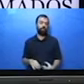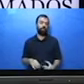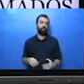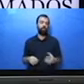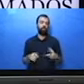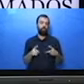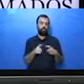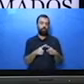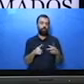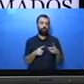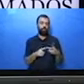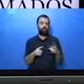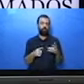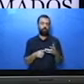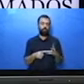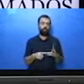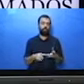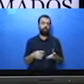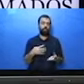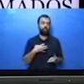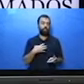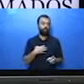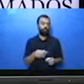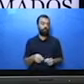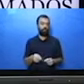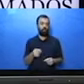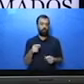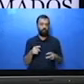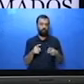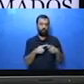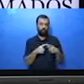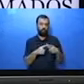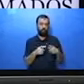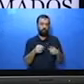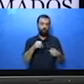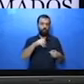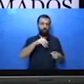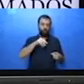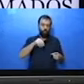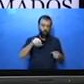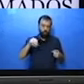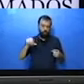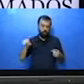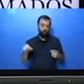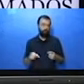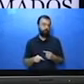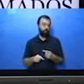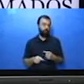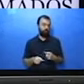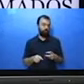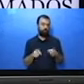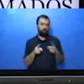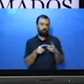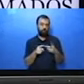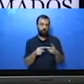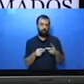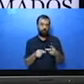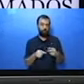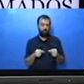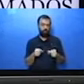principais de planaltos: os sedimentares, formados por rochas sedimentares, os